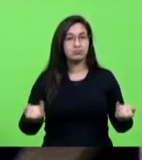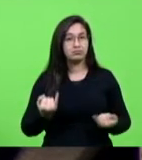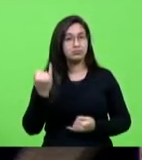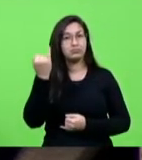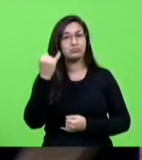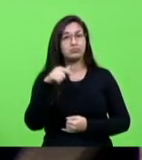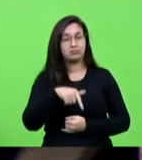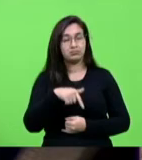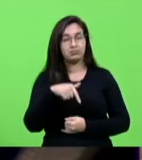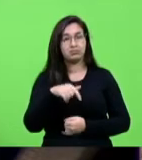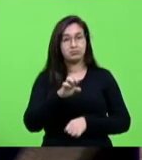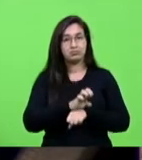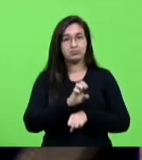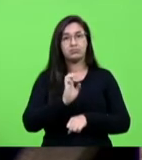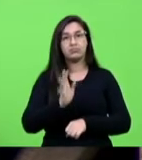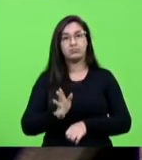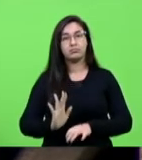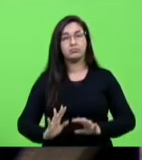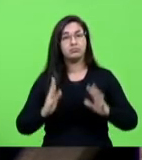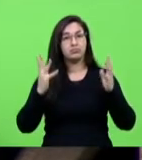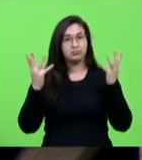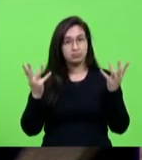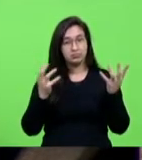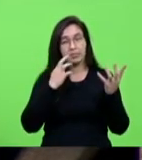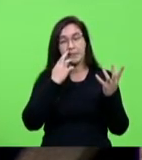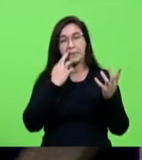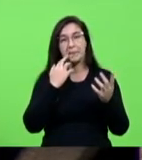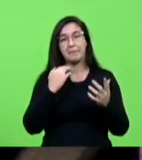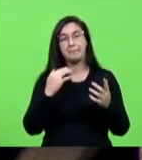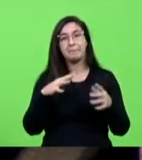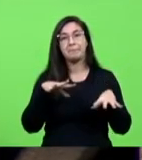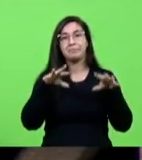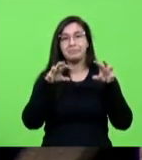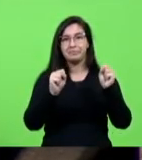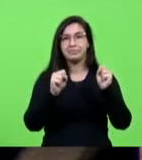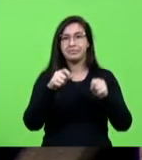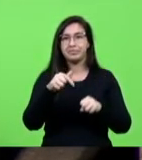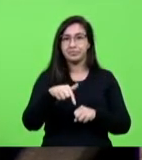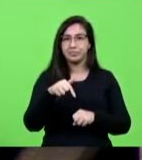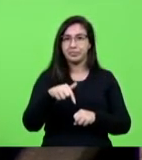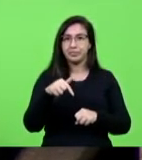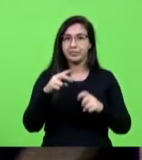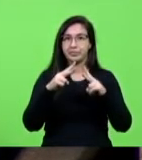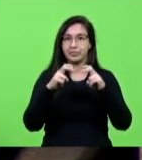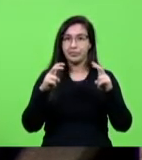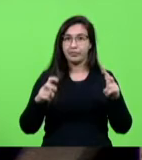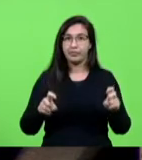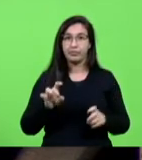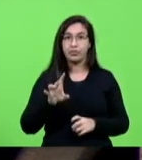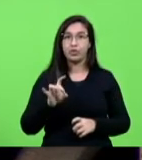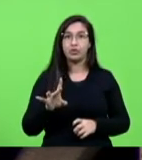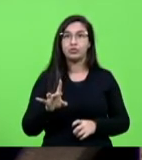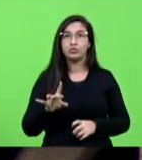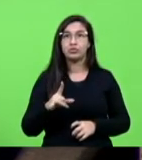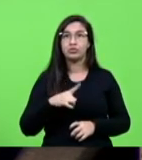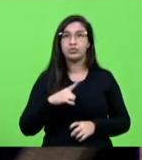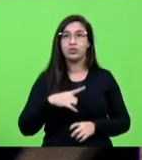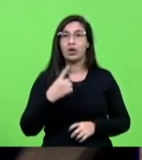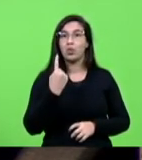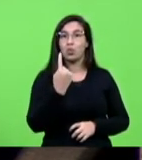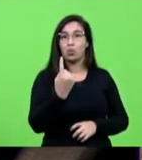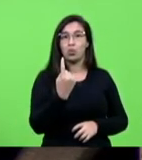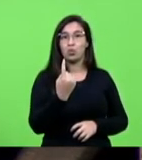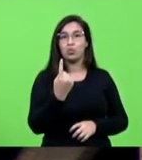como já aconteceu aqui, certa feita, quando deu aquele apagão aqui na ilha e fomos ver que só tinha uma fonte